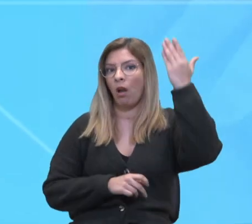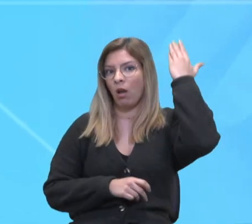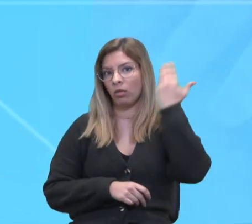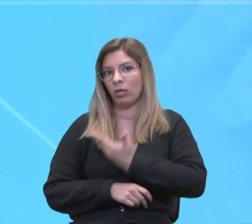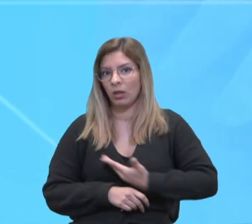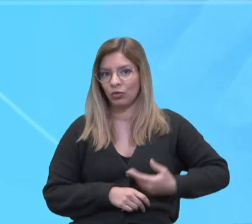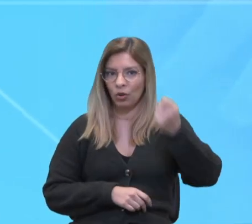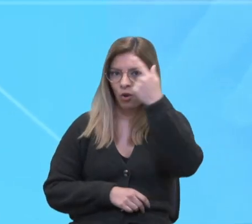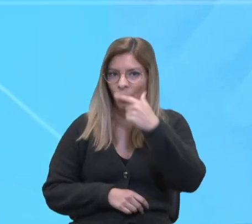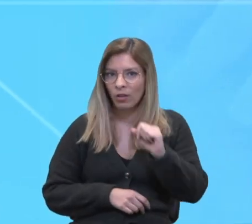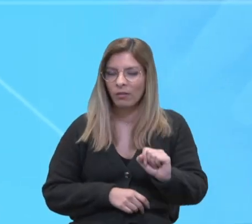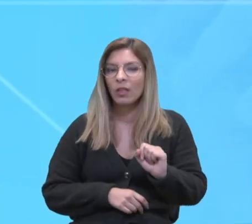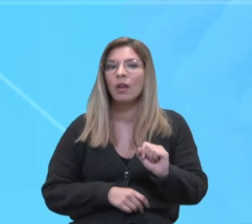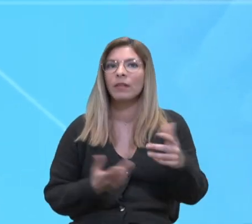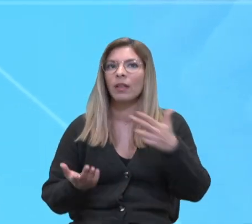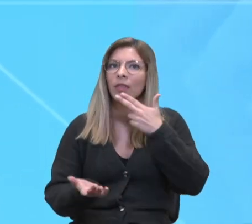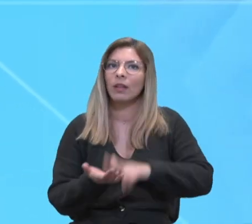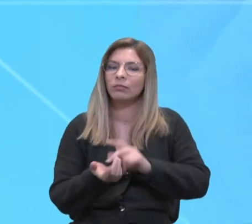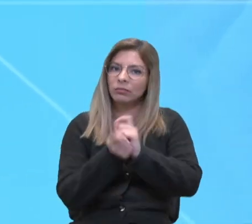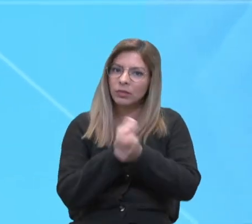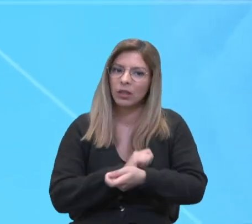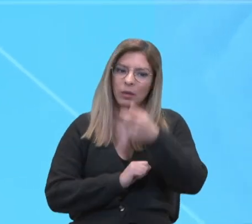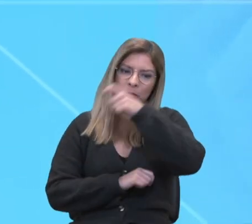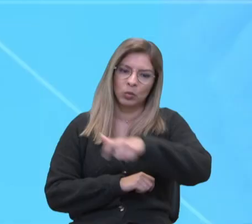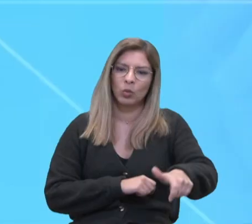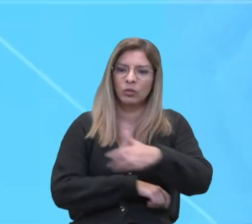numa realidade aparentemente difícil, como é a fragilidade humana e a